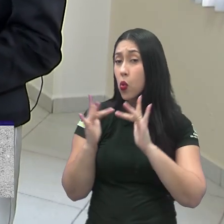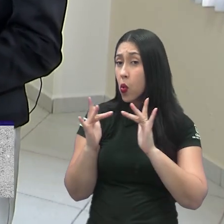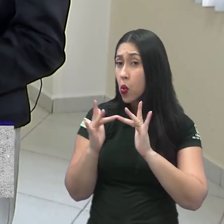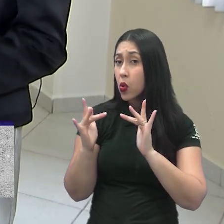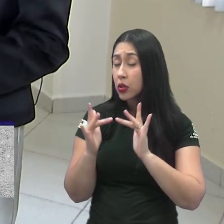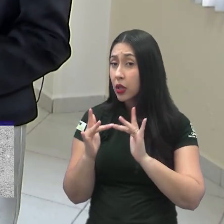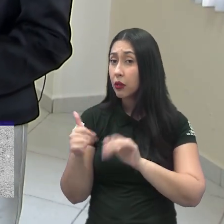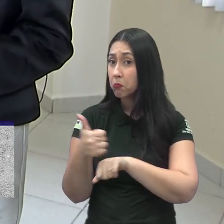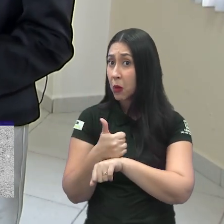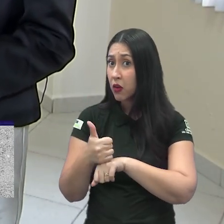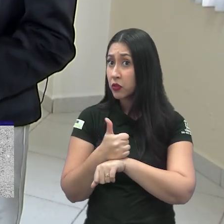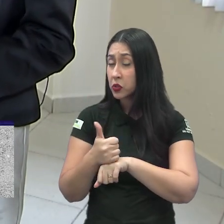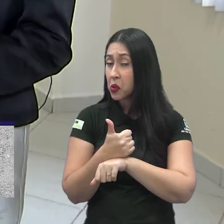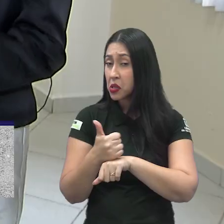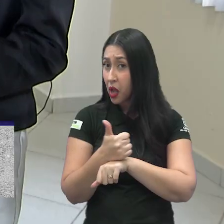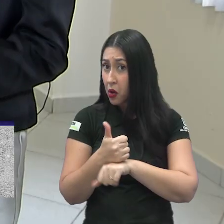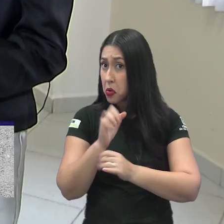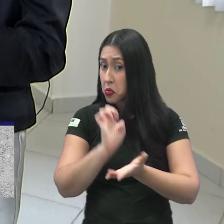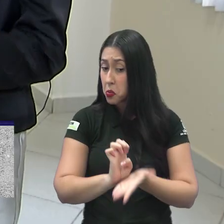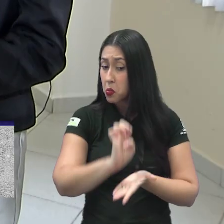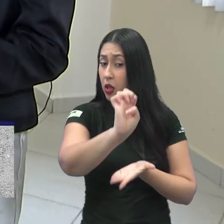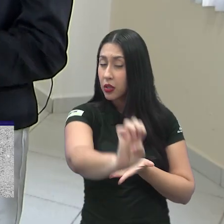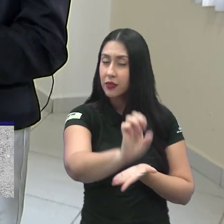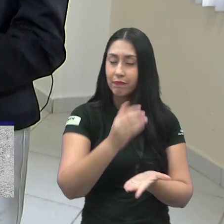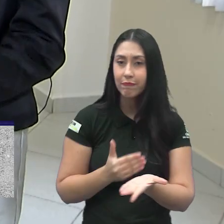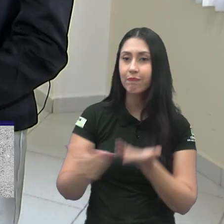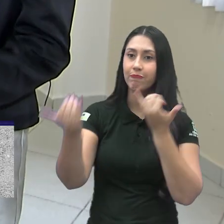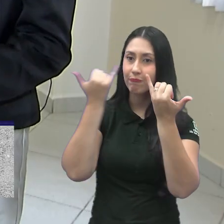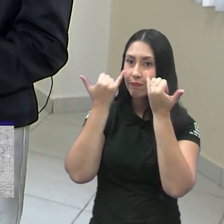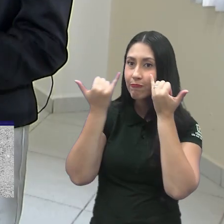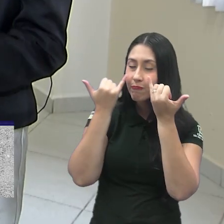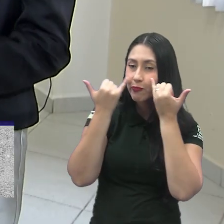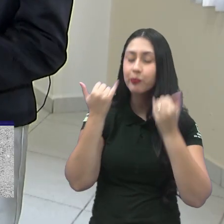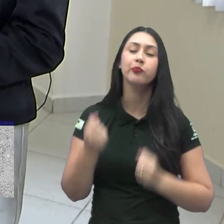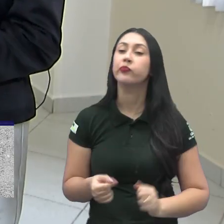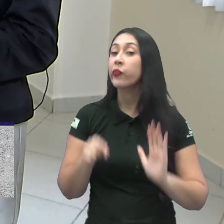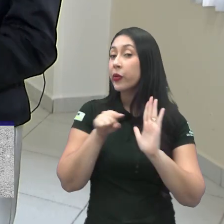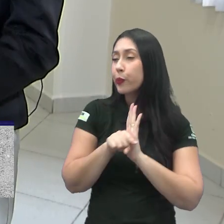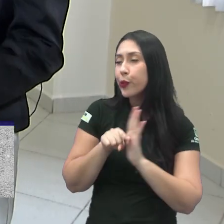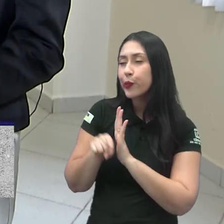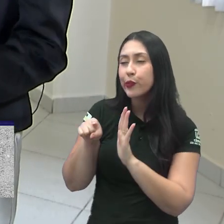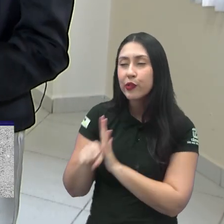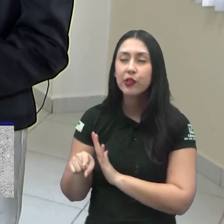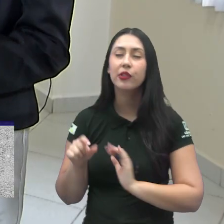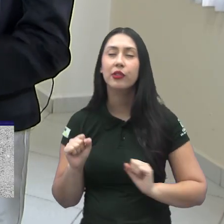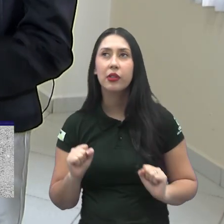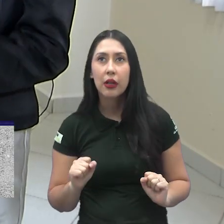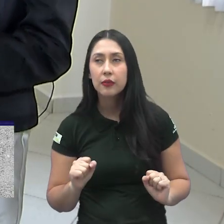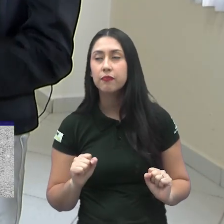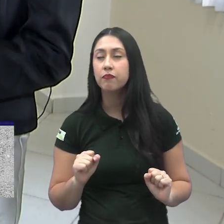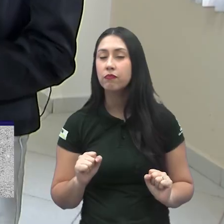contactar o exportador lá fora e daí começam as informações. Ele vai coletar, vai